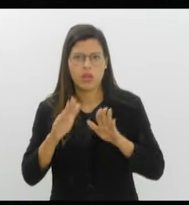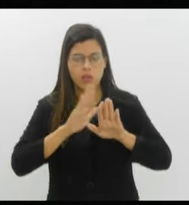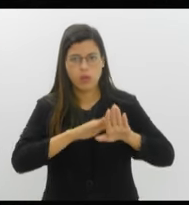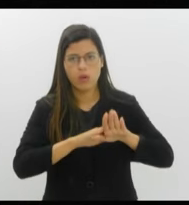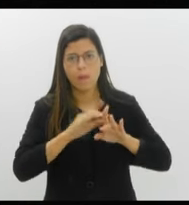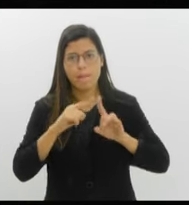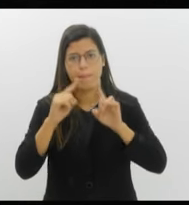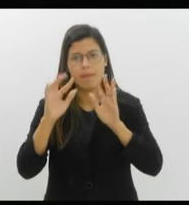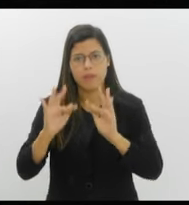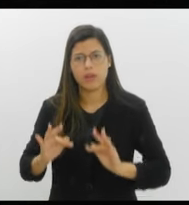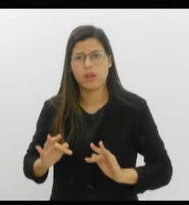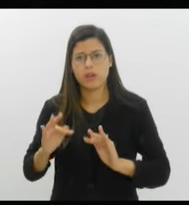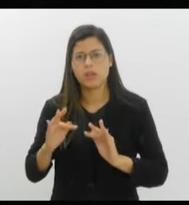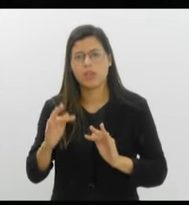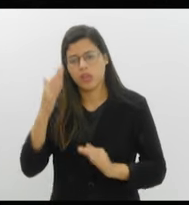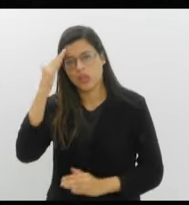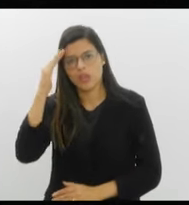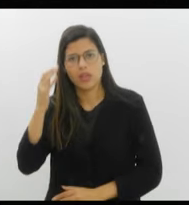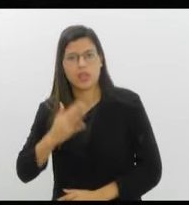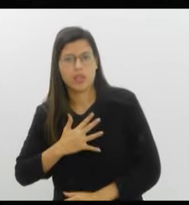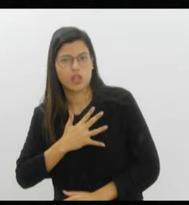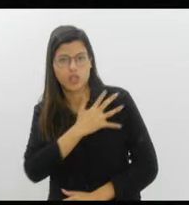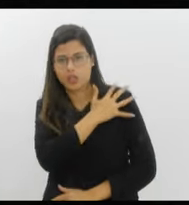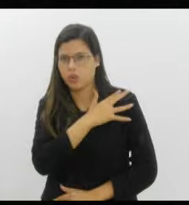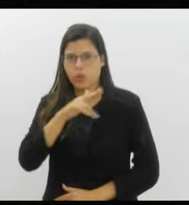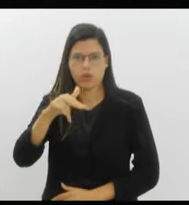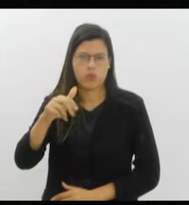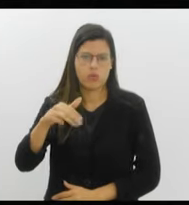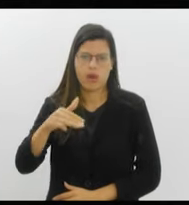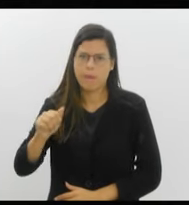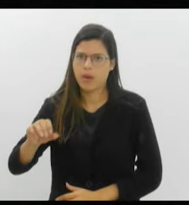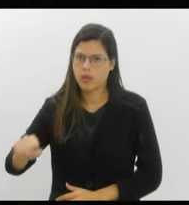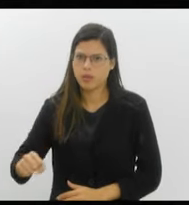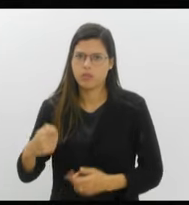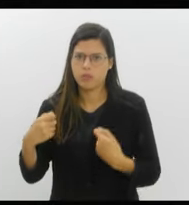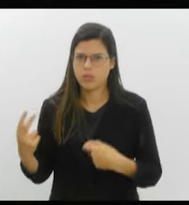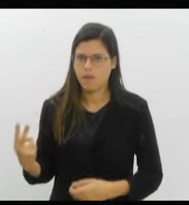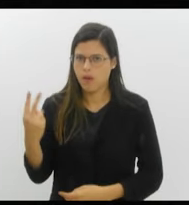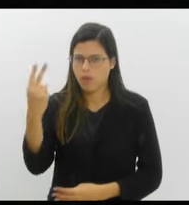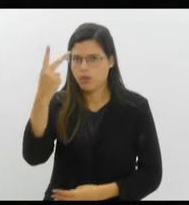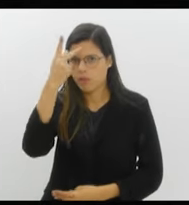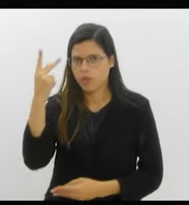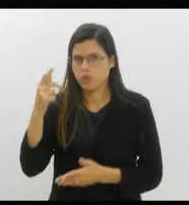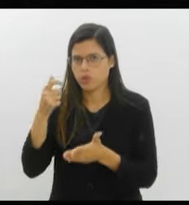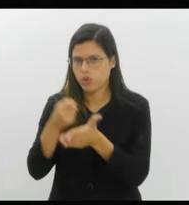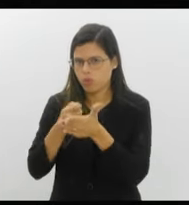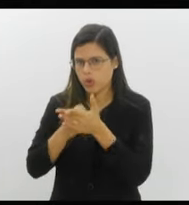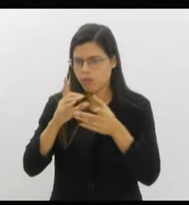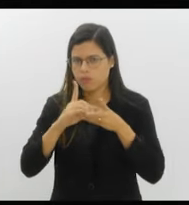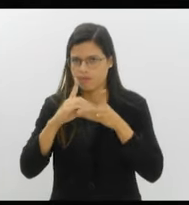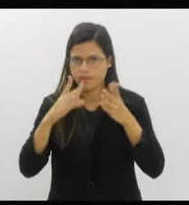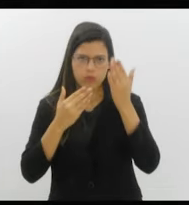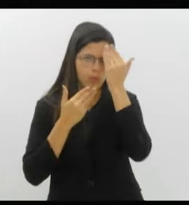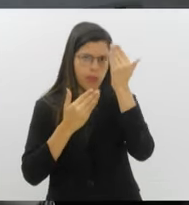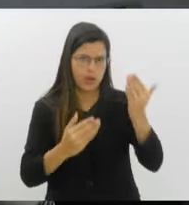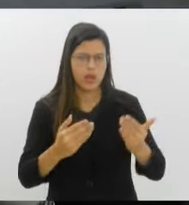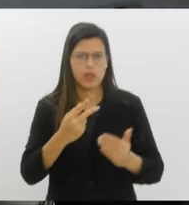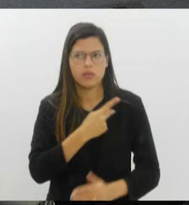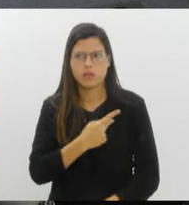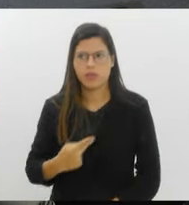que ditadura nunca mais e de que a gente precisa, sim, valorizar aqueles que lutaram pela democracia. Muito obrigado, senhor